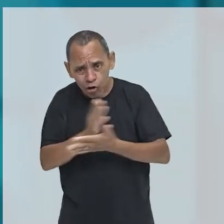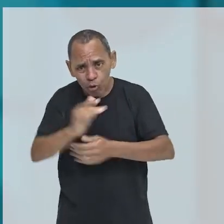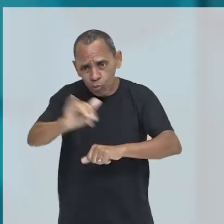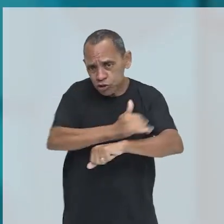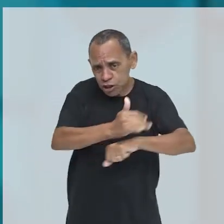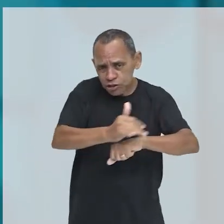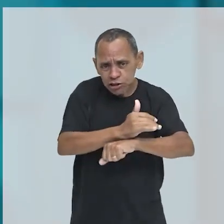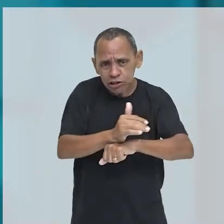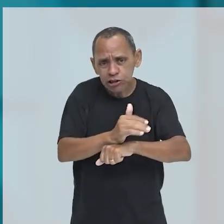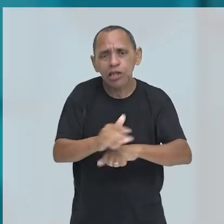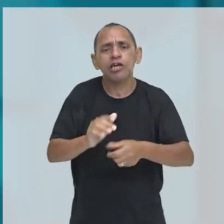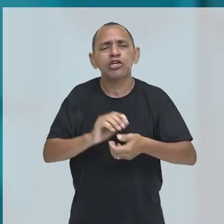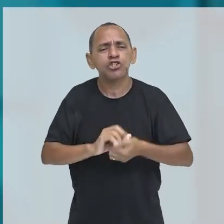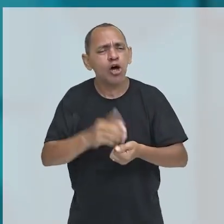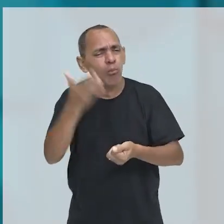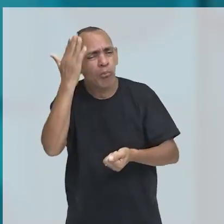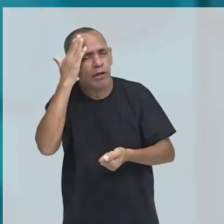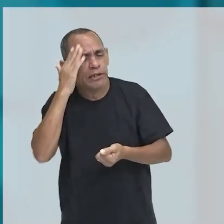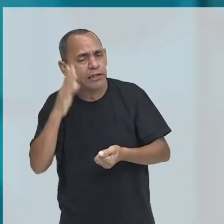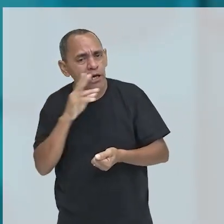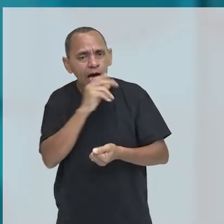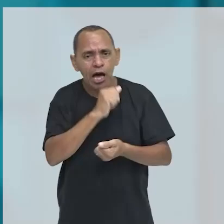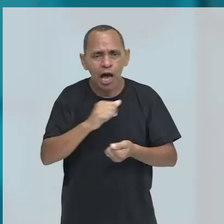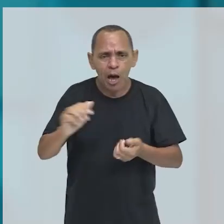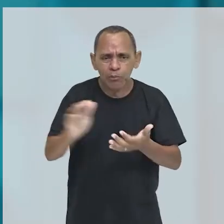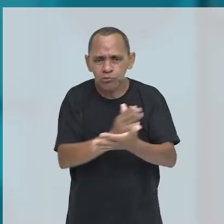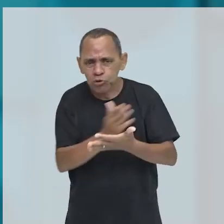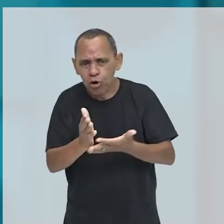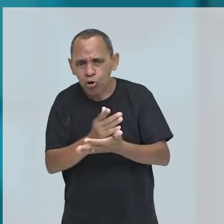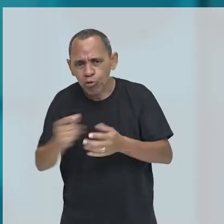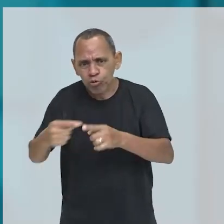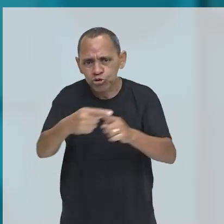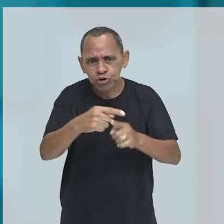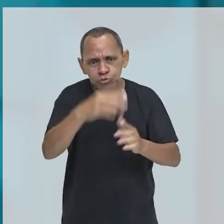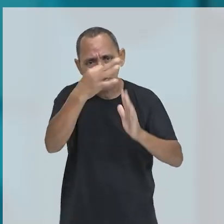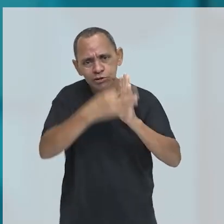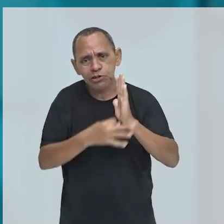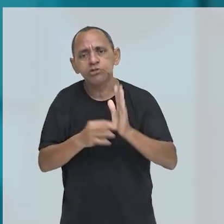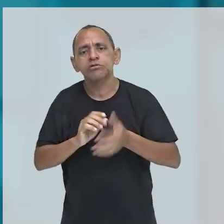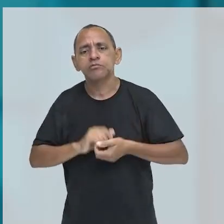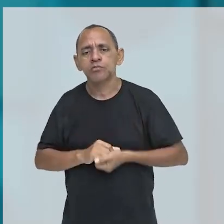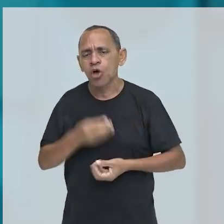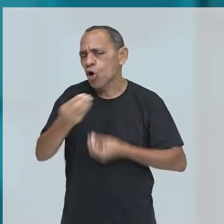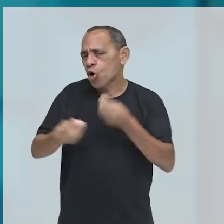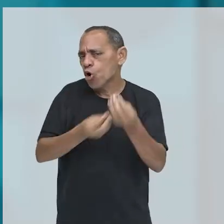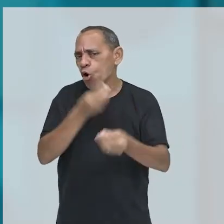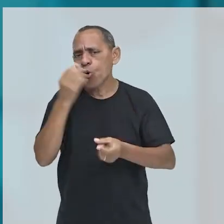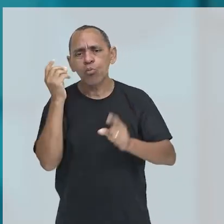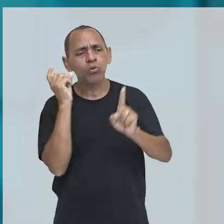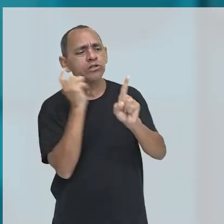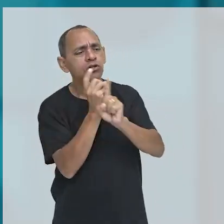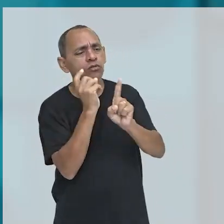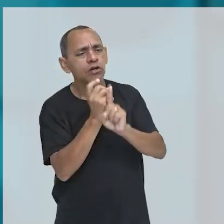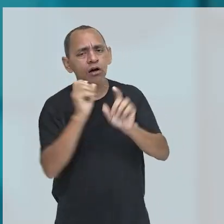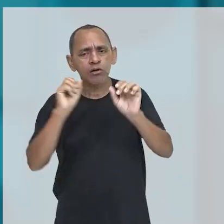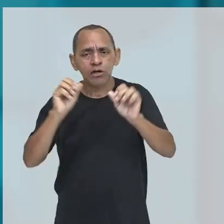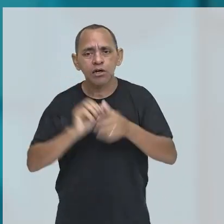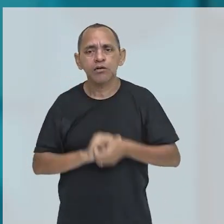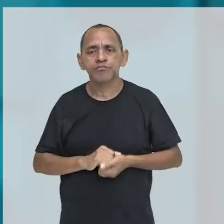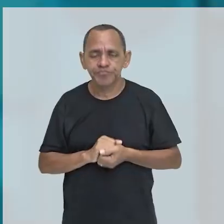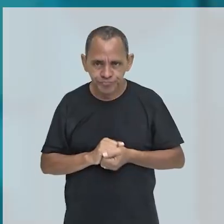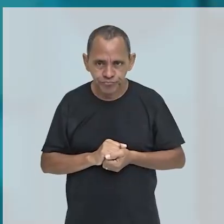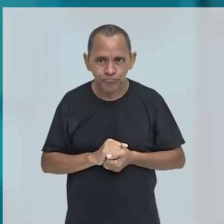à compreensão desses textos. Uma dessas estratégias são identificar as typographic marks, que são as